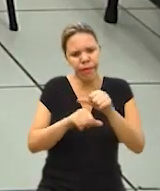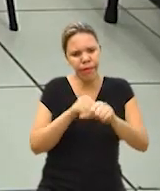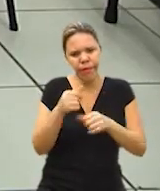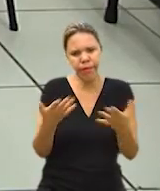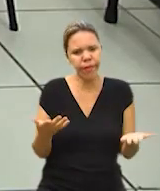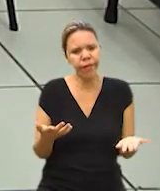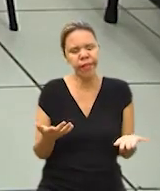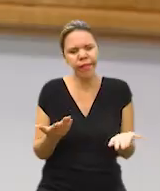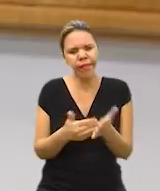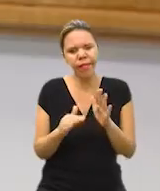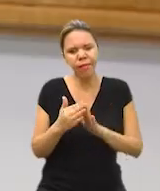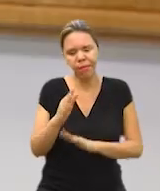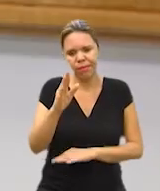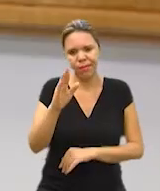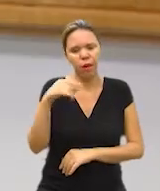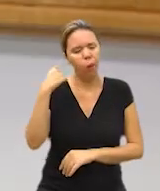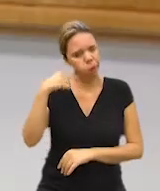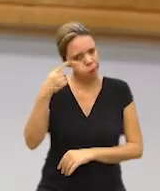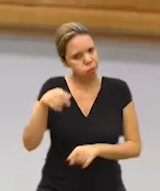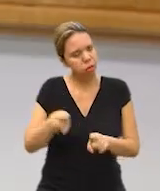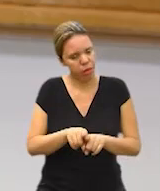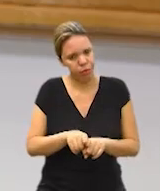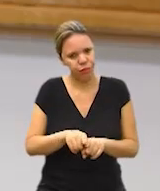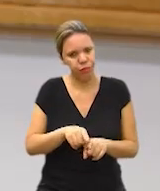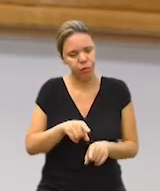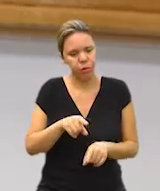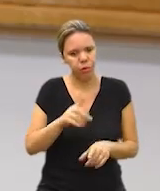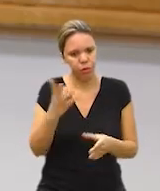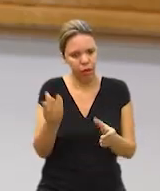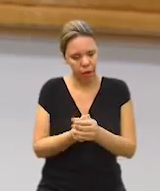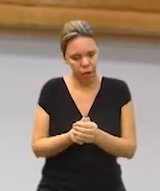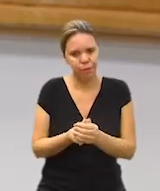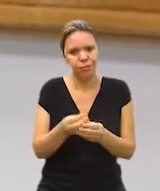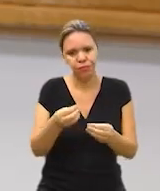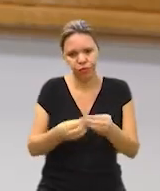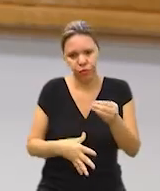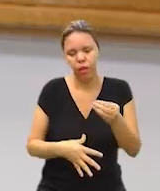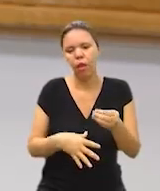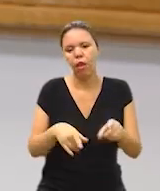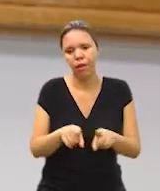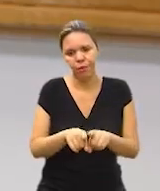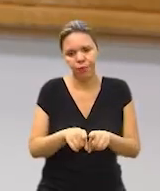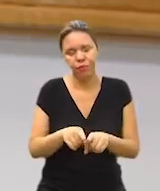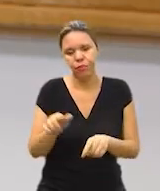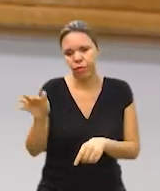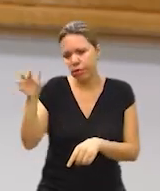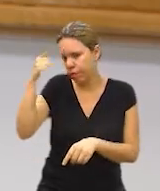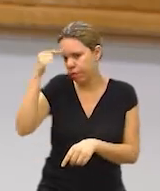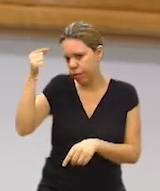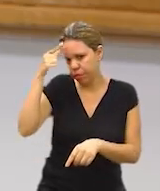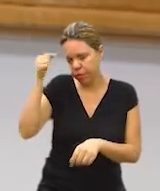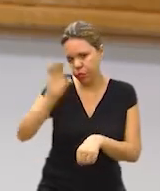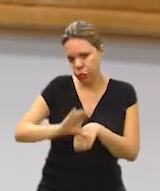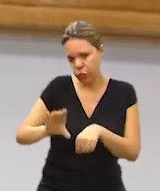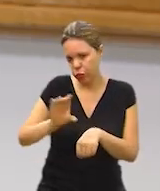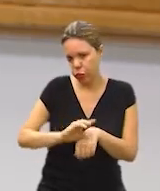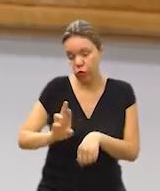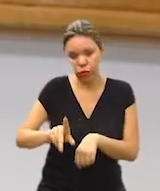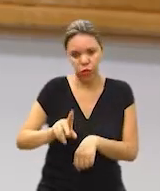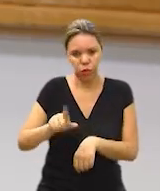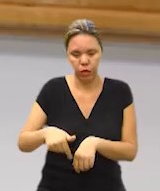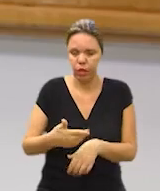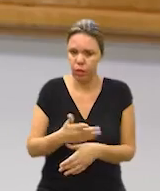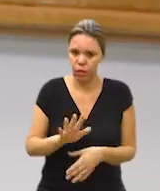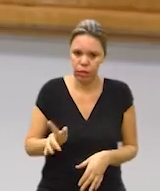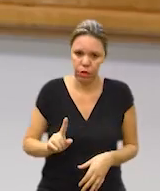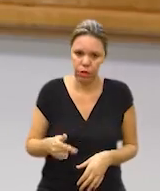remodelando, né? As escolas de direito. Exato, né? Exato. Porque, assim, não é questão da graduação virar um cursinho, não é isso,